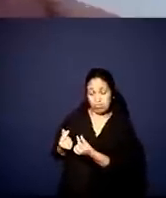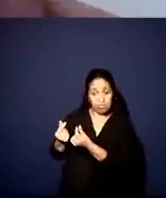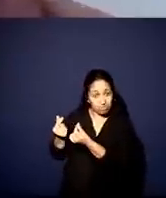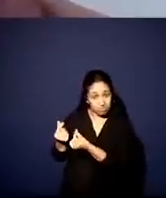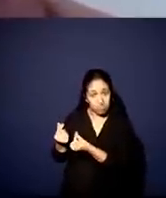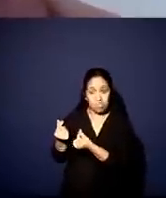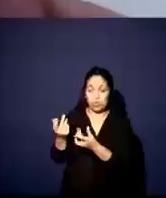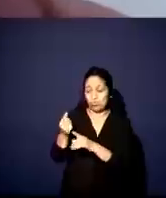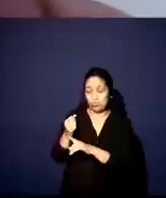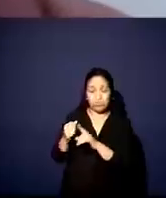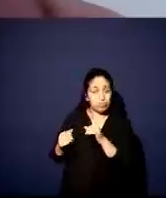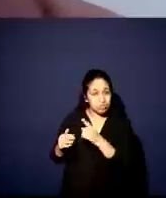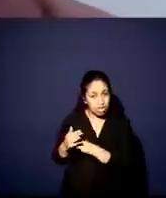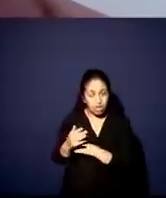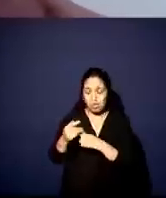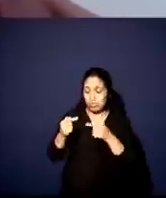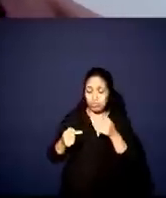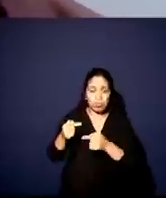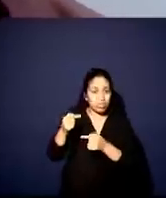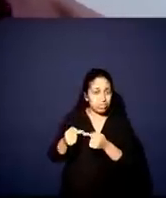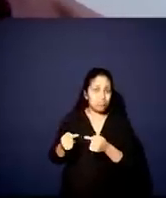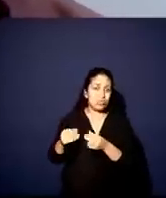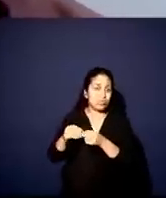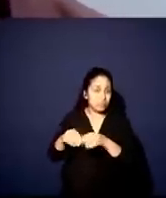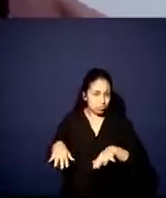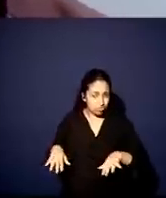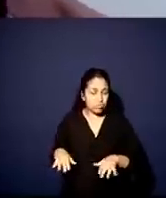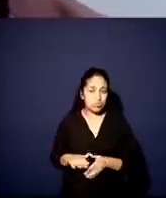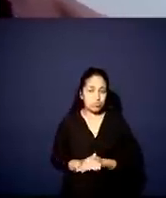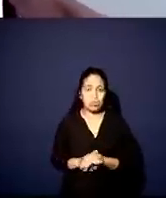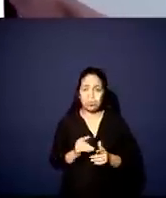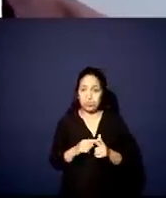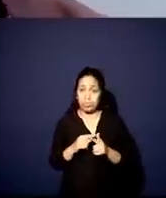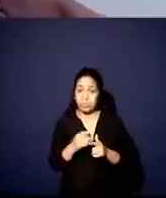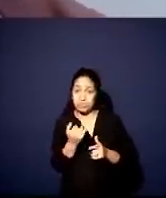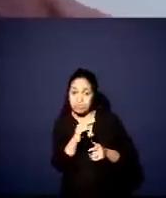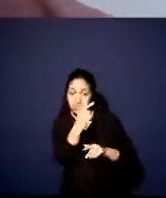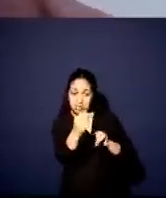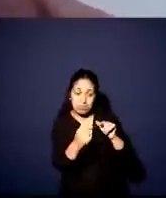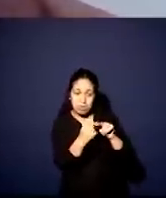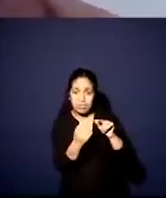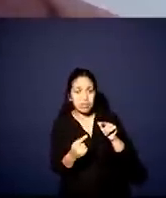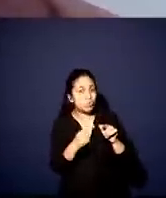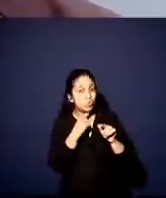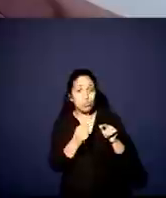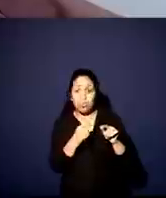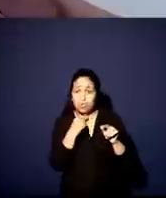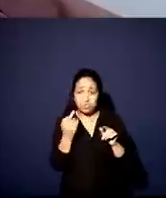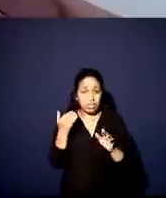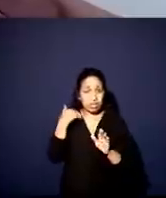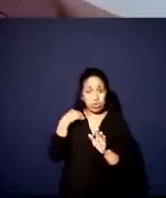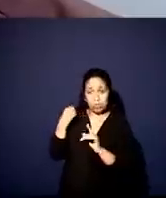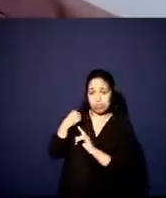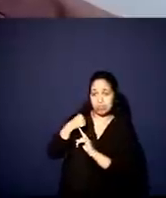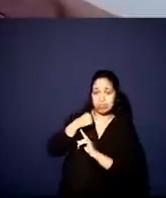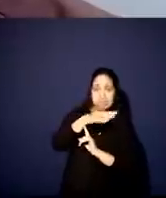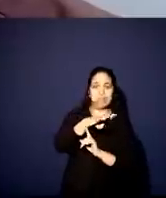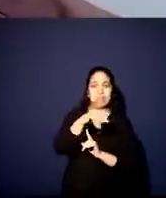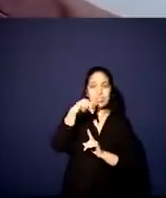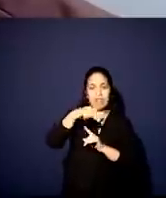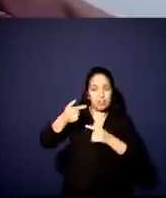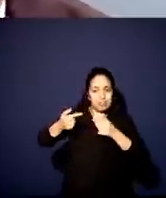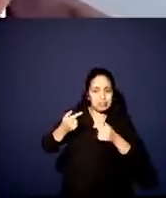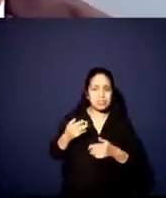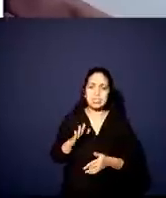seja social, seja político, que uma vez que você não atinge as metas, o Banco Central fica restritivo na política